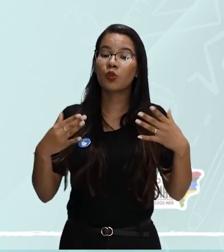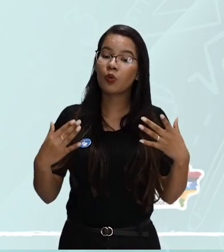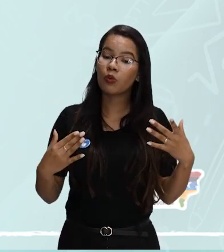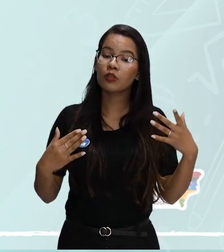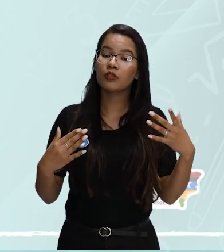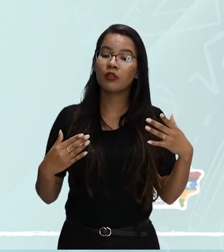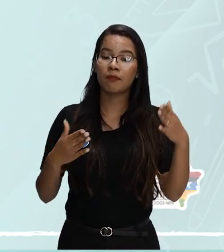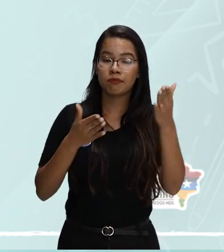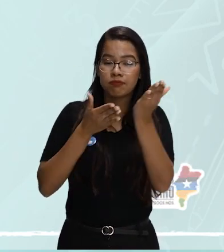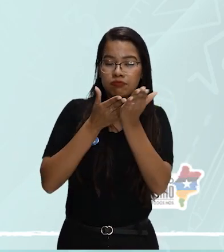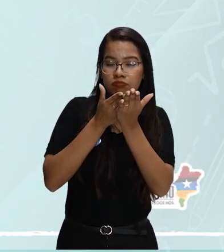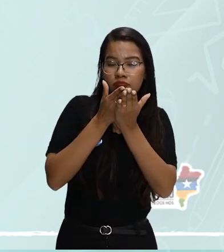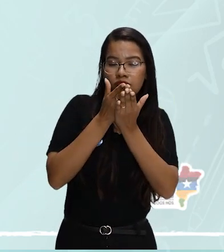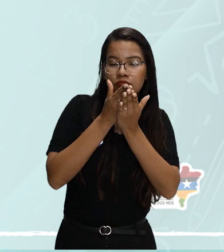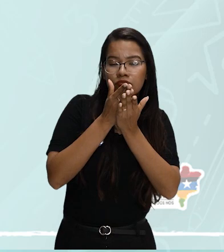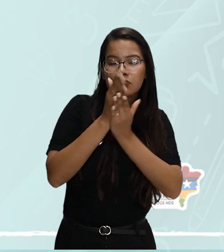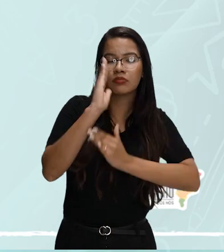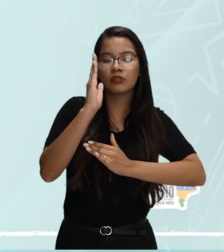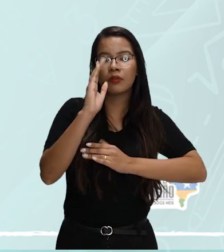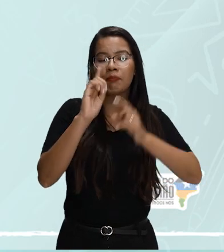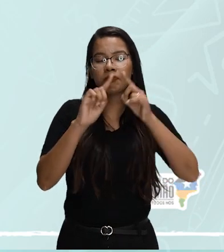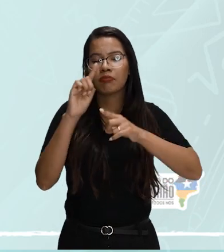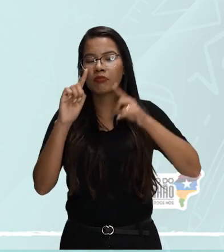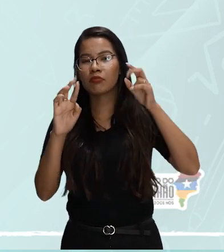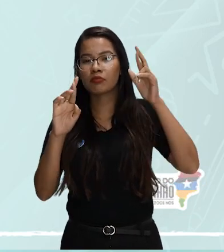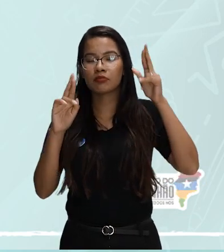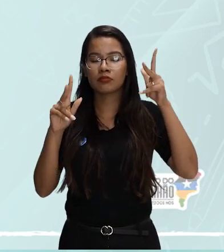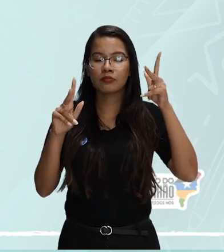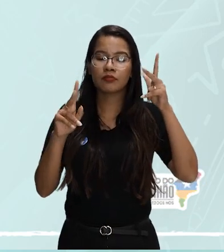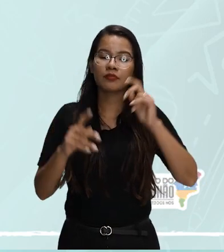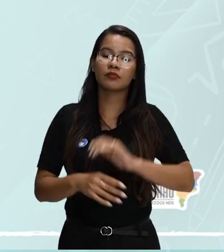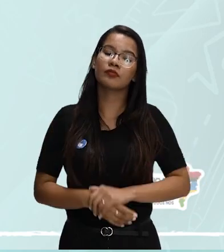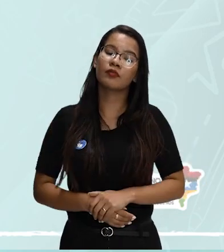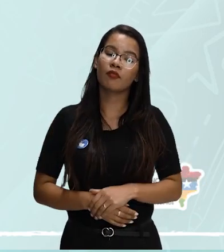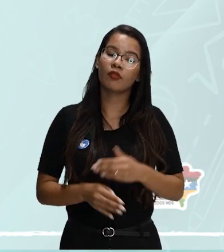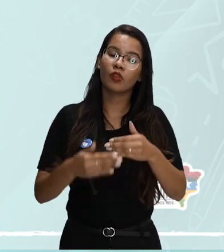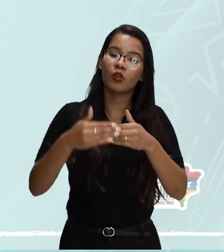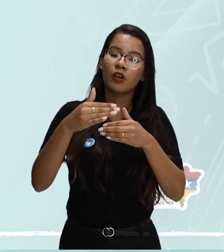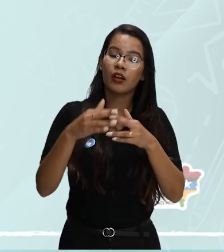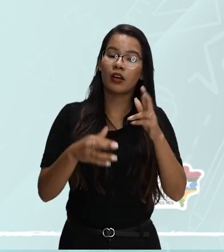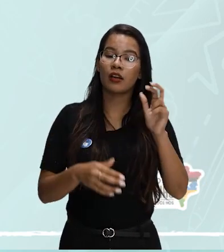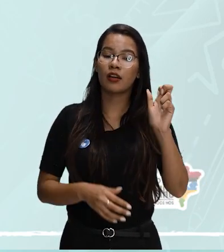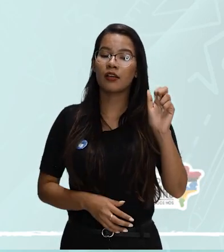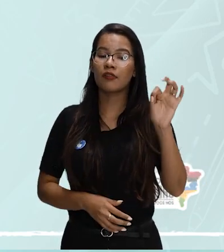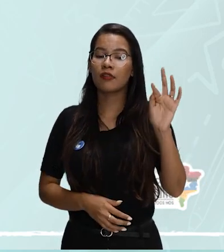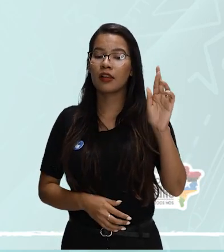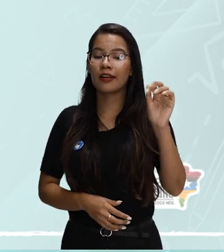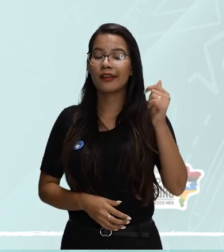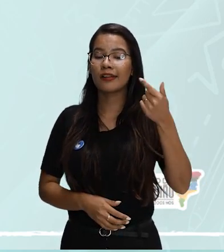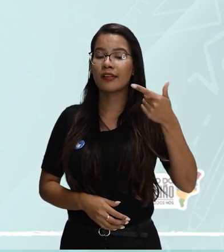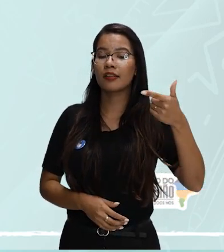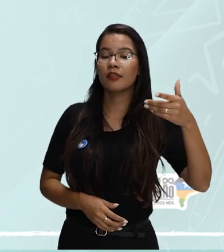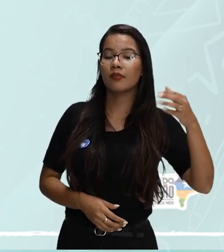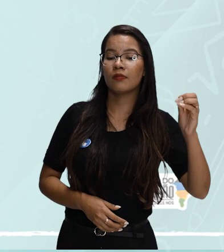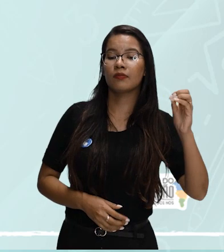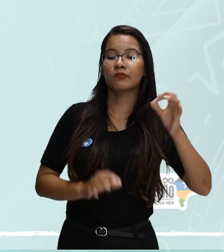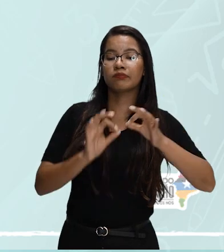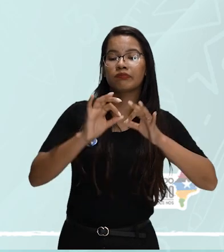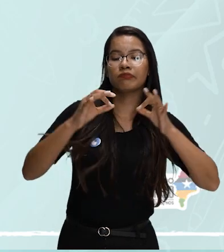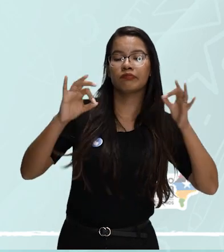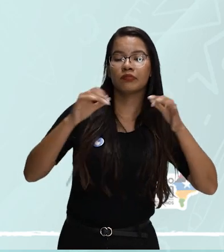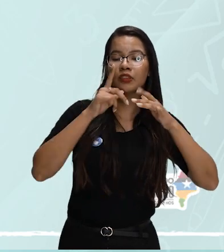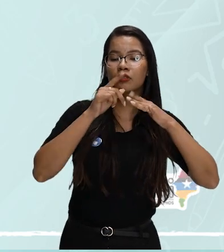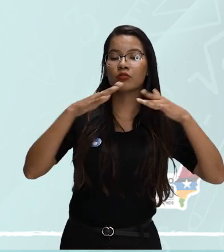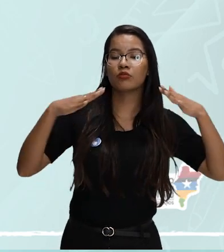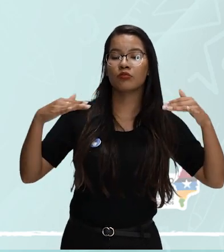quando essa atravessa meios ópticos diferentes. Durante a refração, o comprimento de onda da luz muda, quando